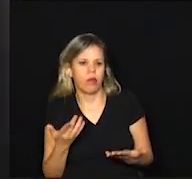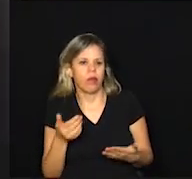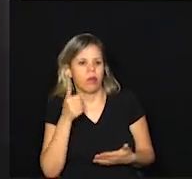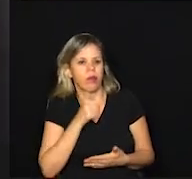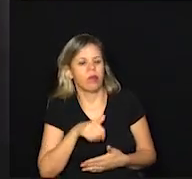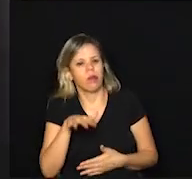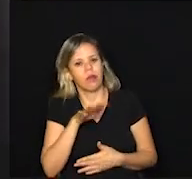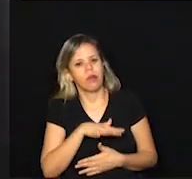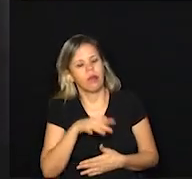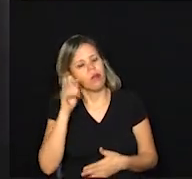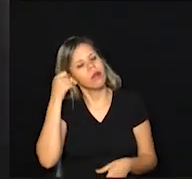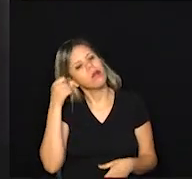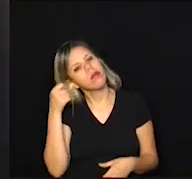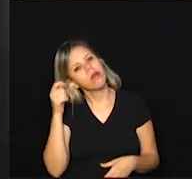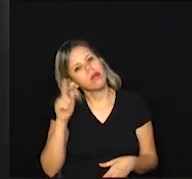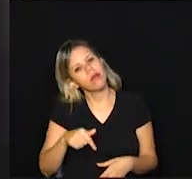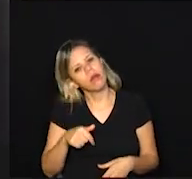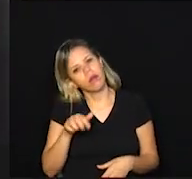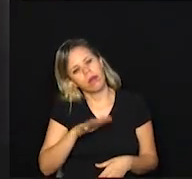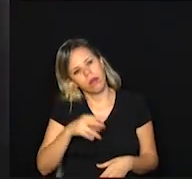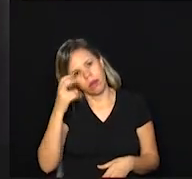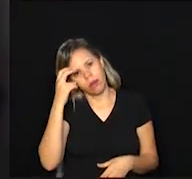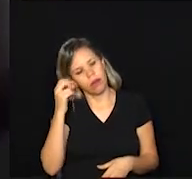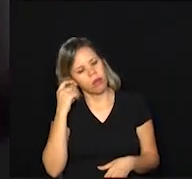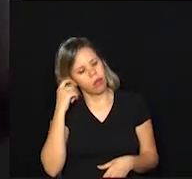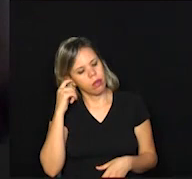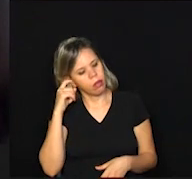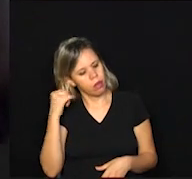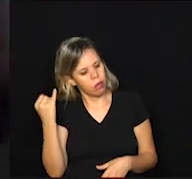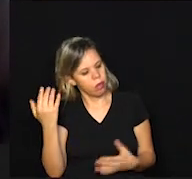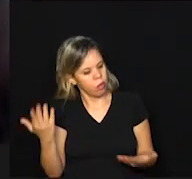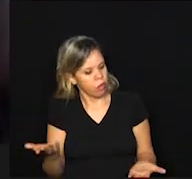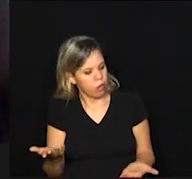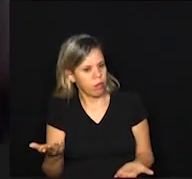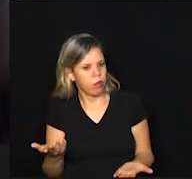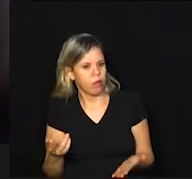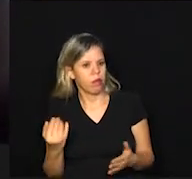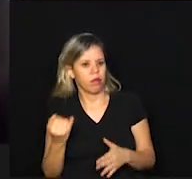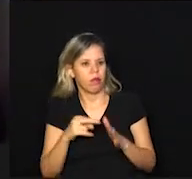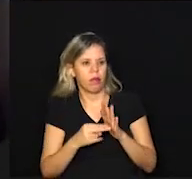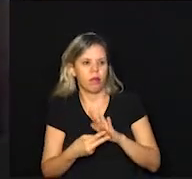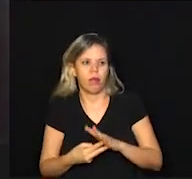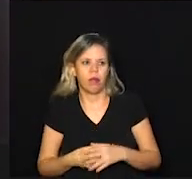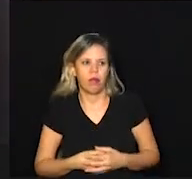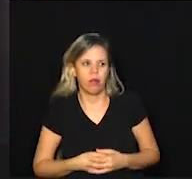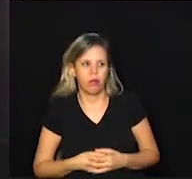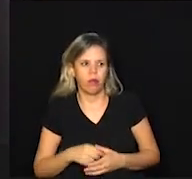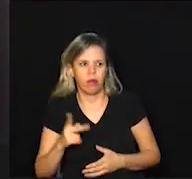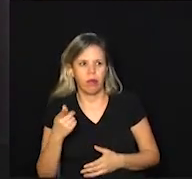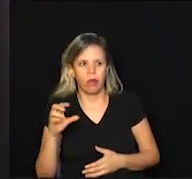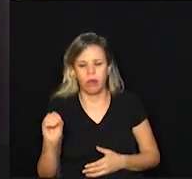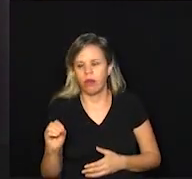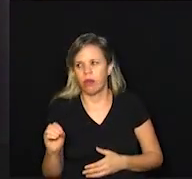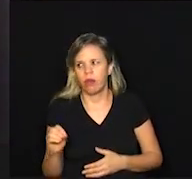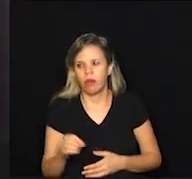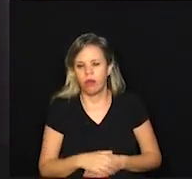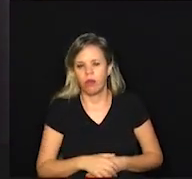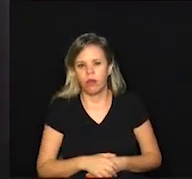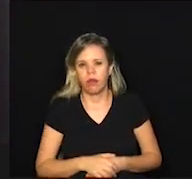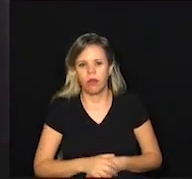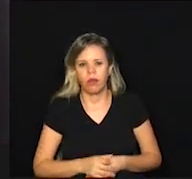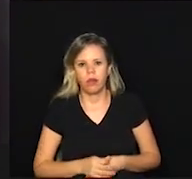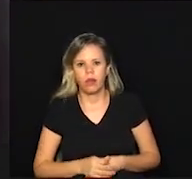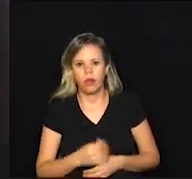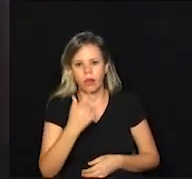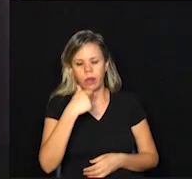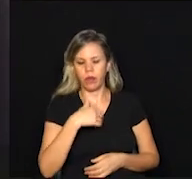uma mulher e uma mulher negra que é da área da cultura e isso é muito importante muito significativo e o Edson no também é